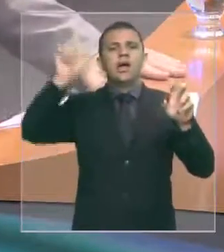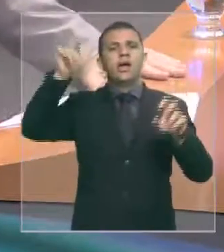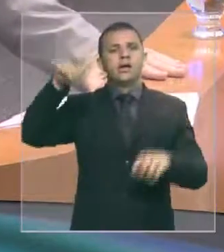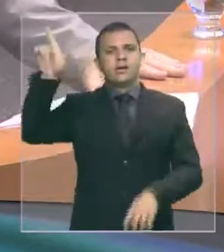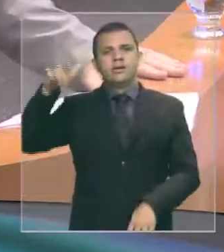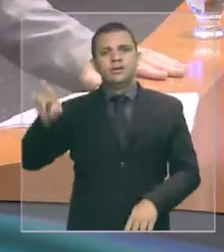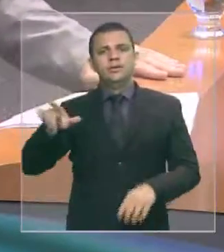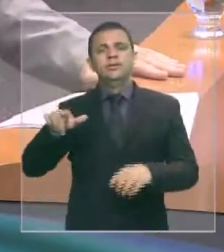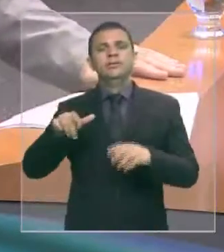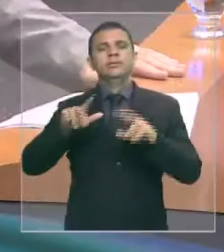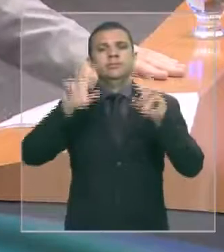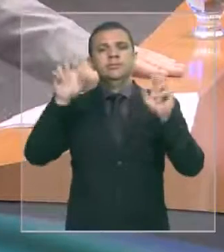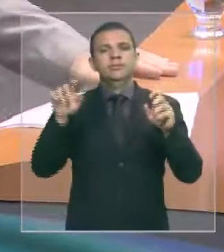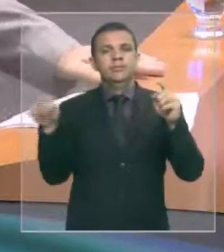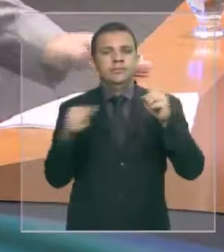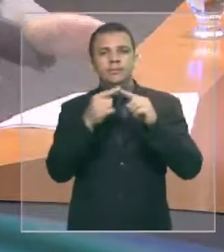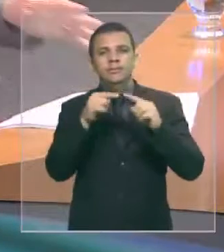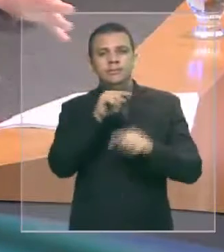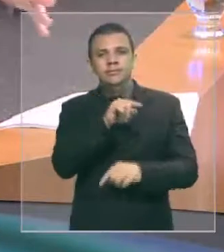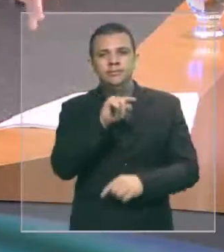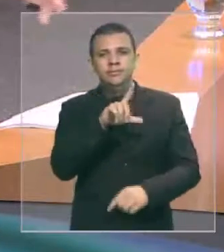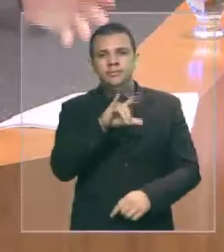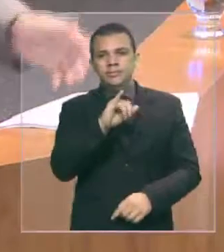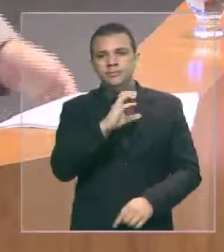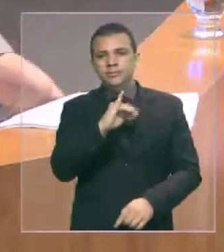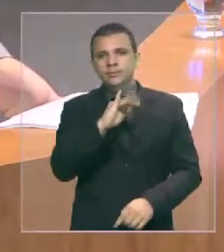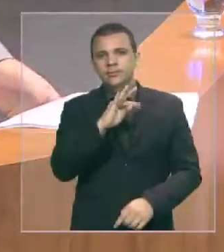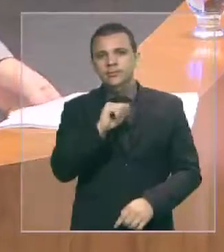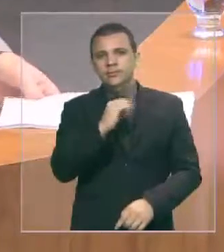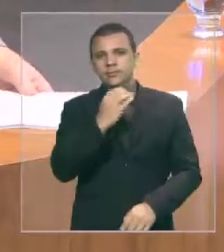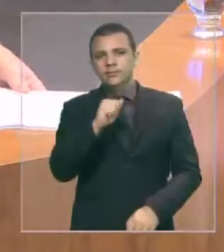que é a licitação, para